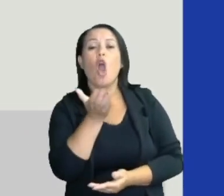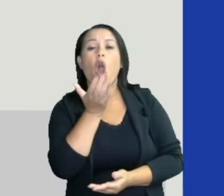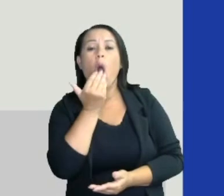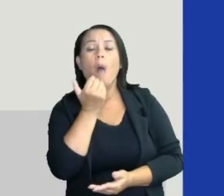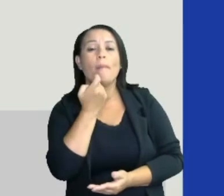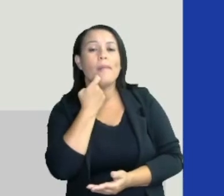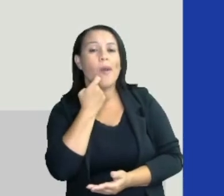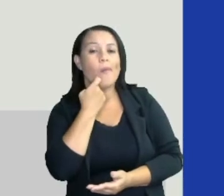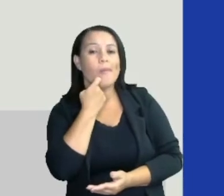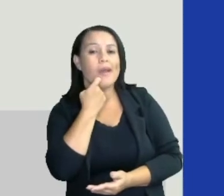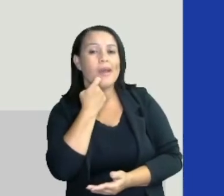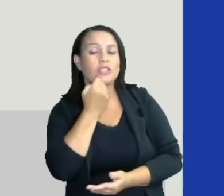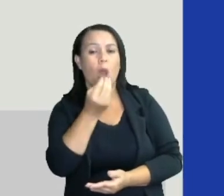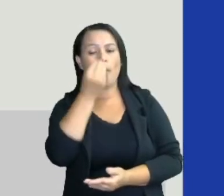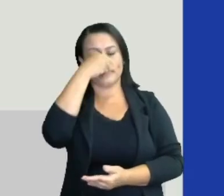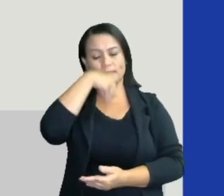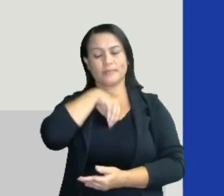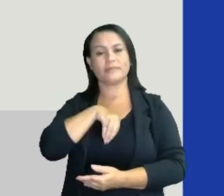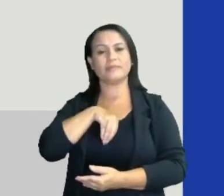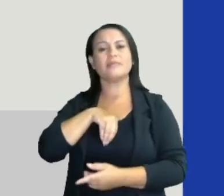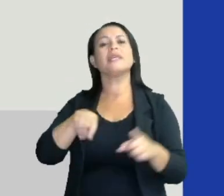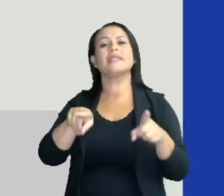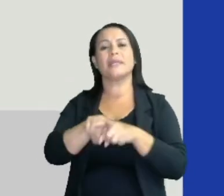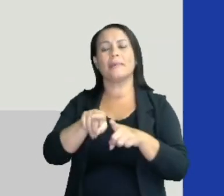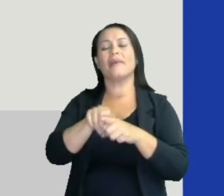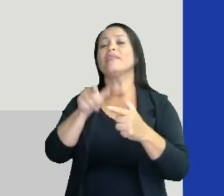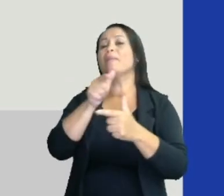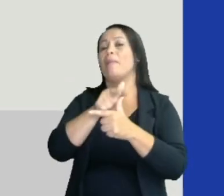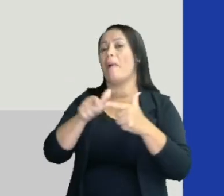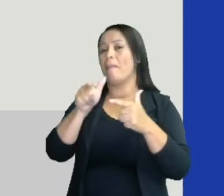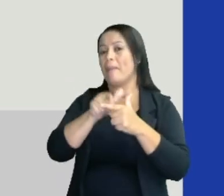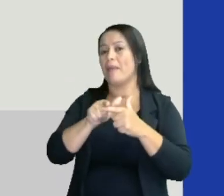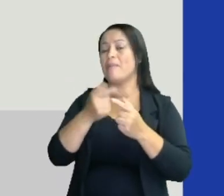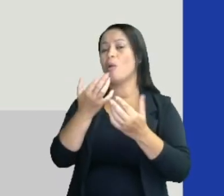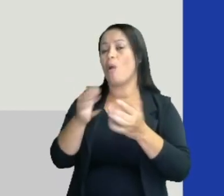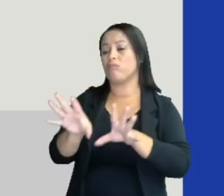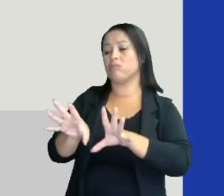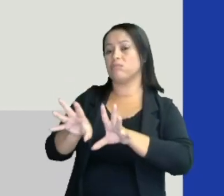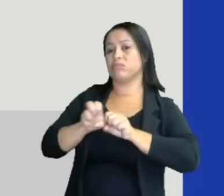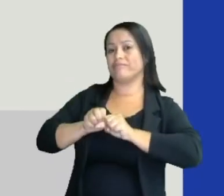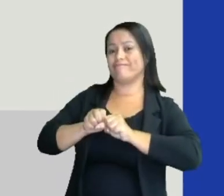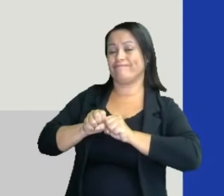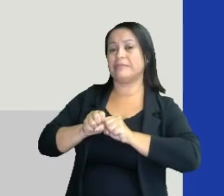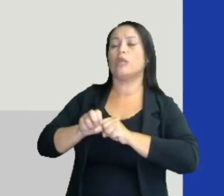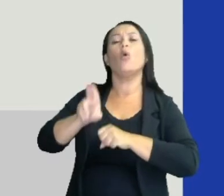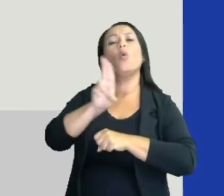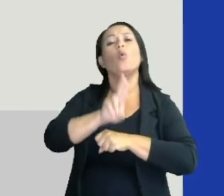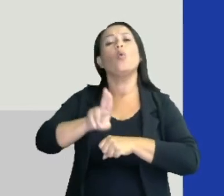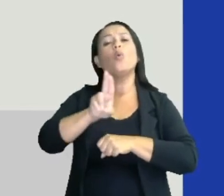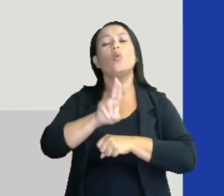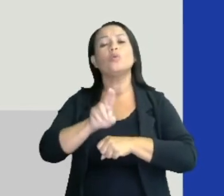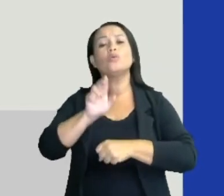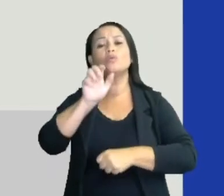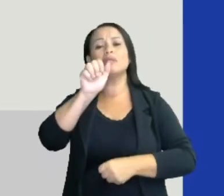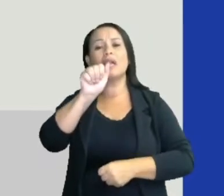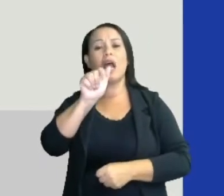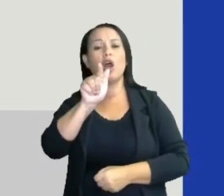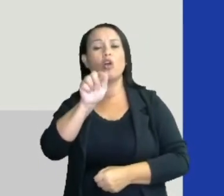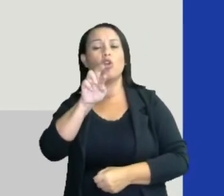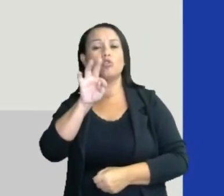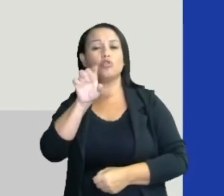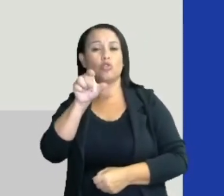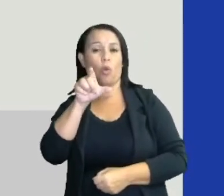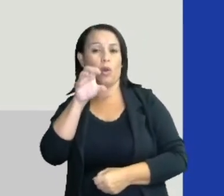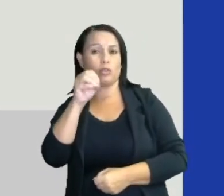contaminado ele vai se contaminar também E aí o uso dos agrotóxicos causam algumas